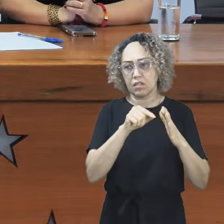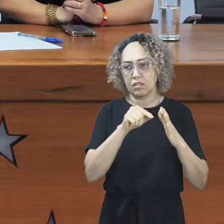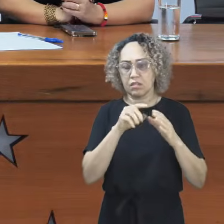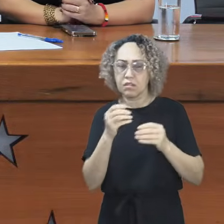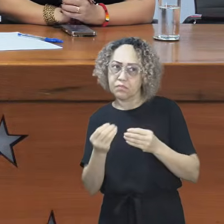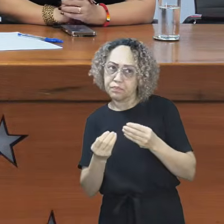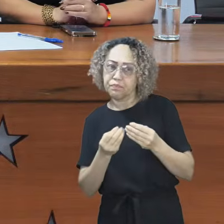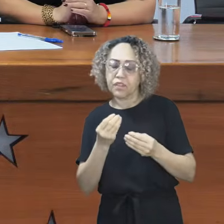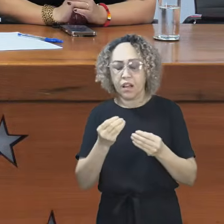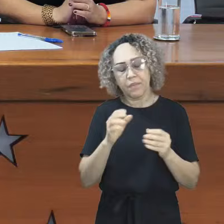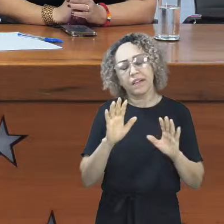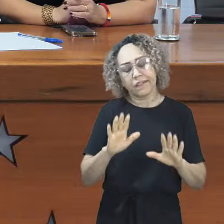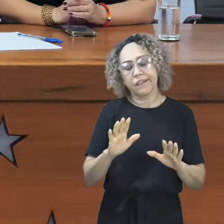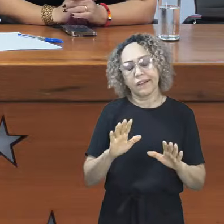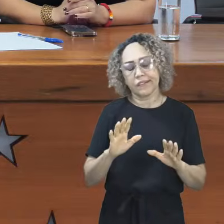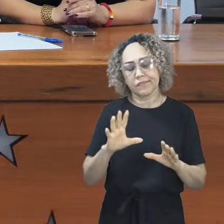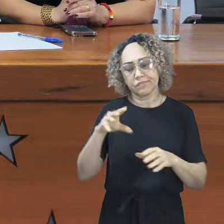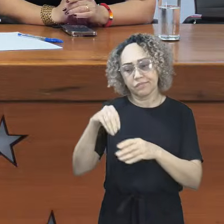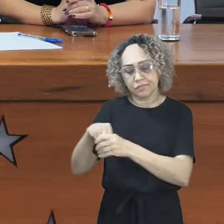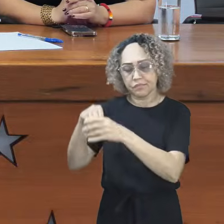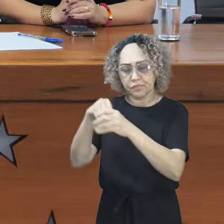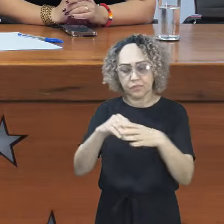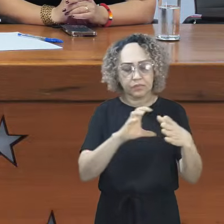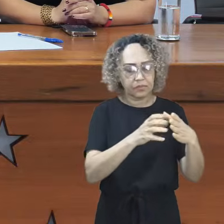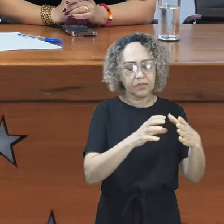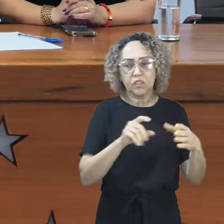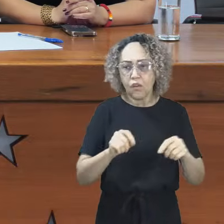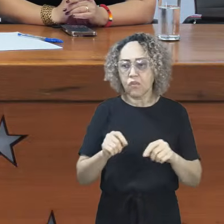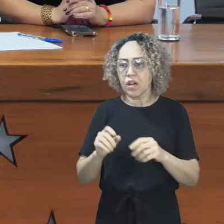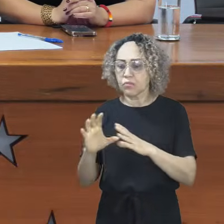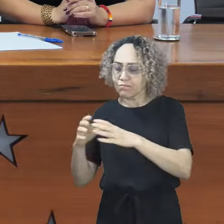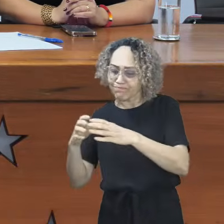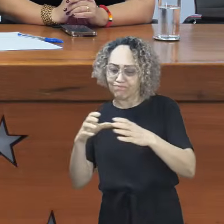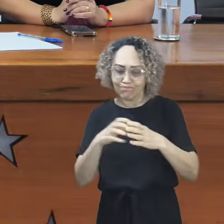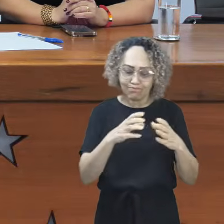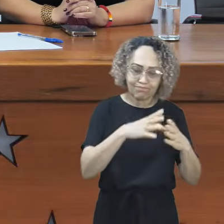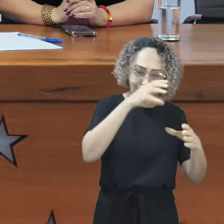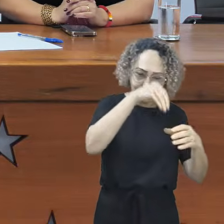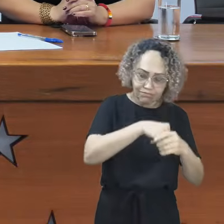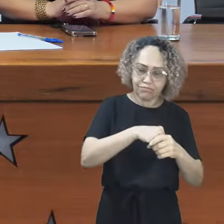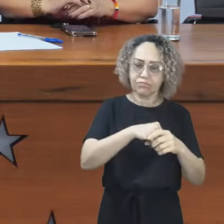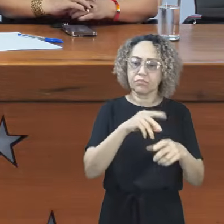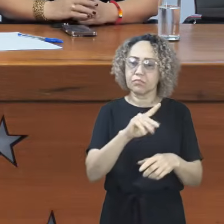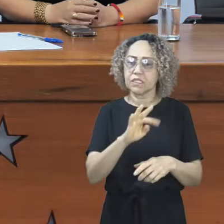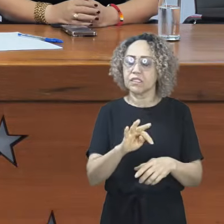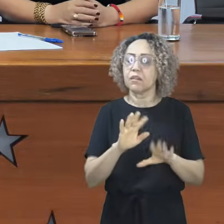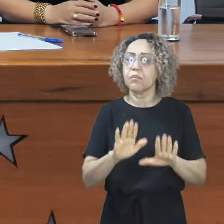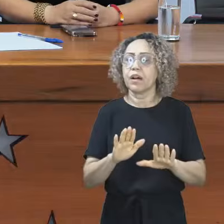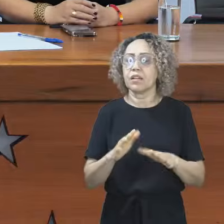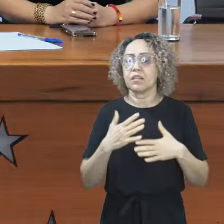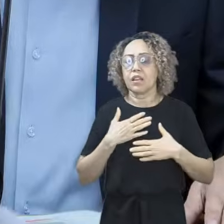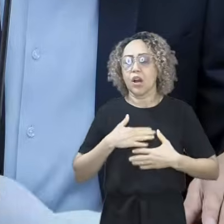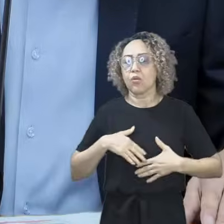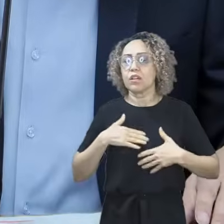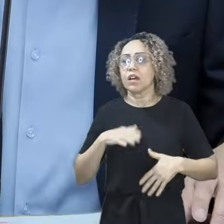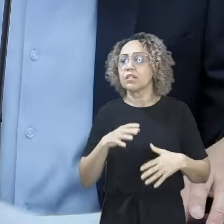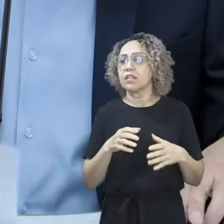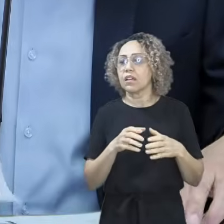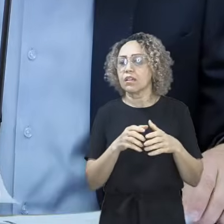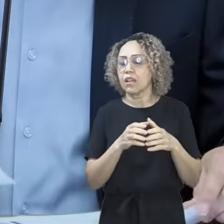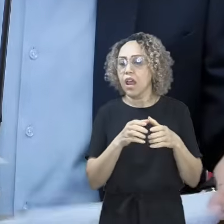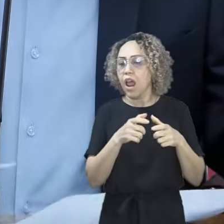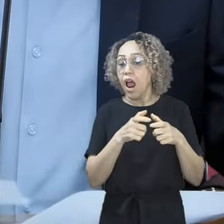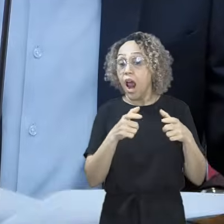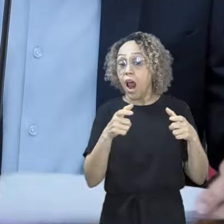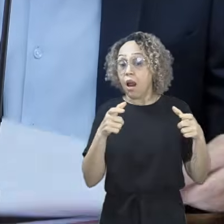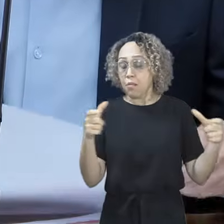né? Mas essa tranquilidade de ter a maioria, ela é muito importante,